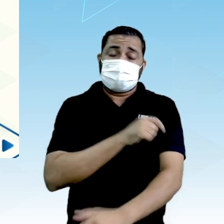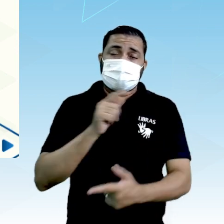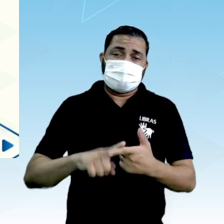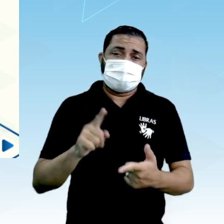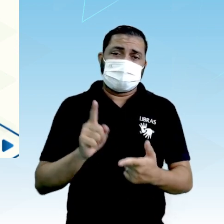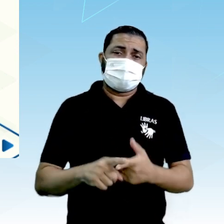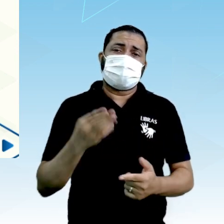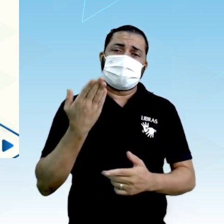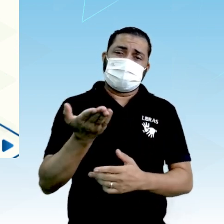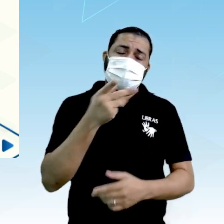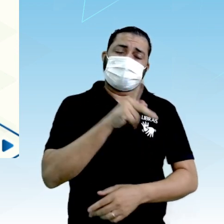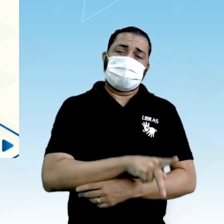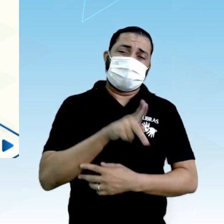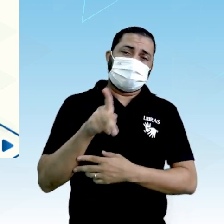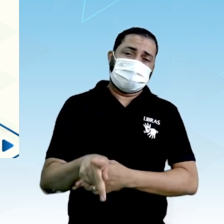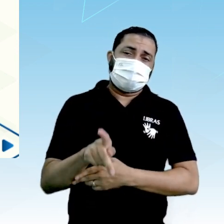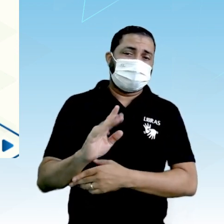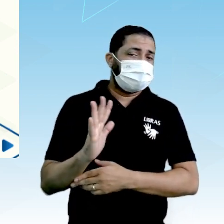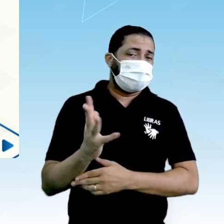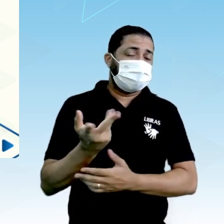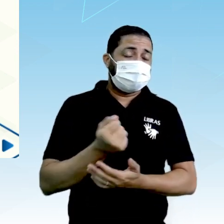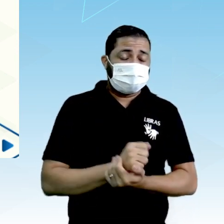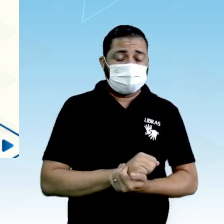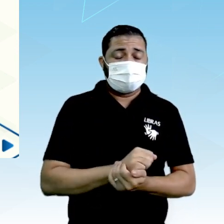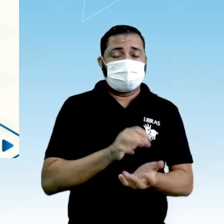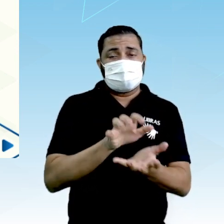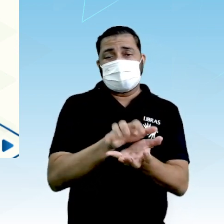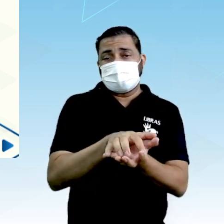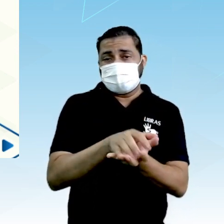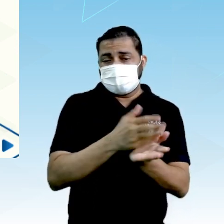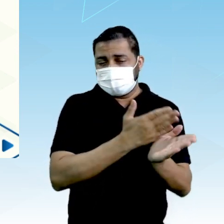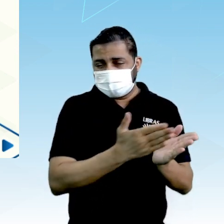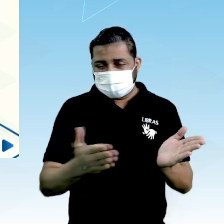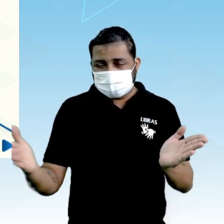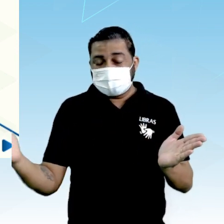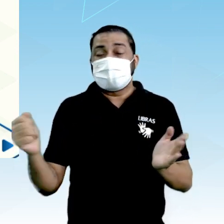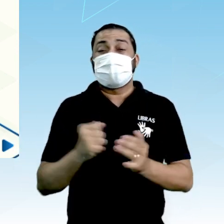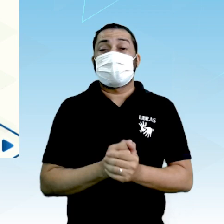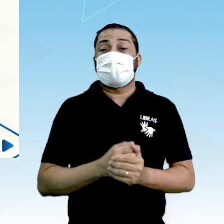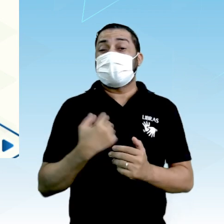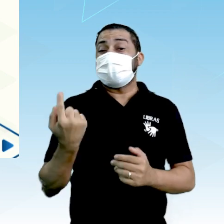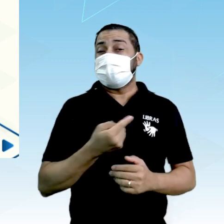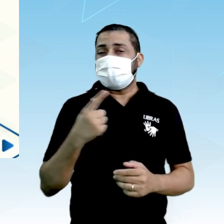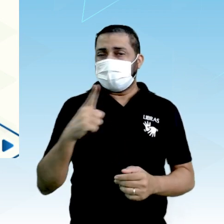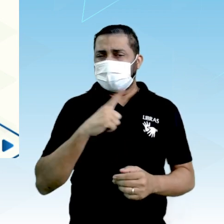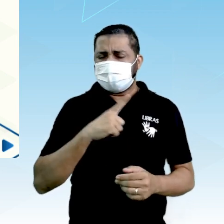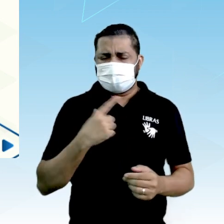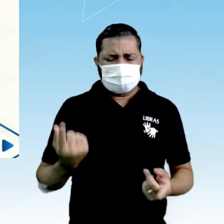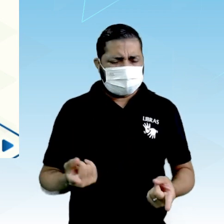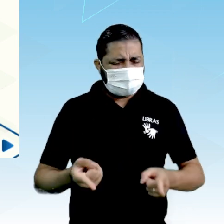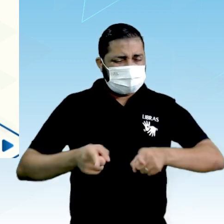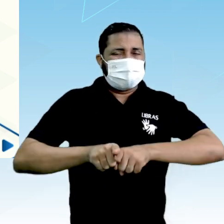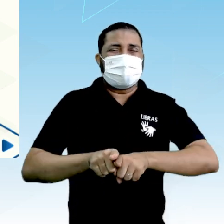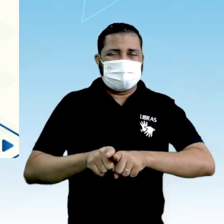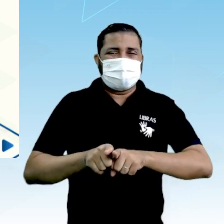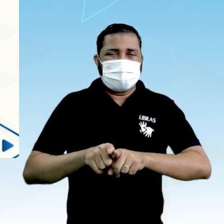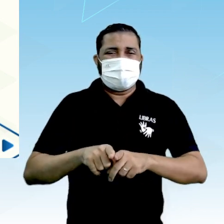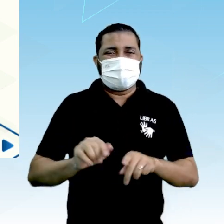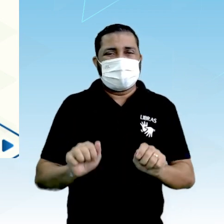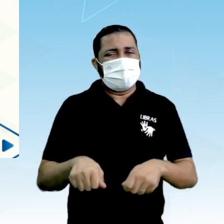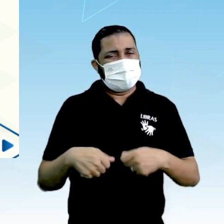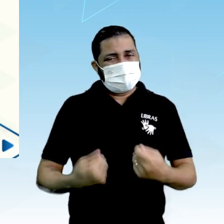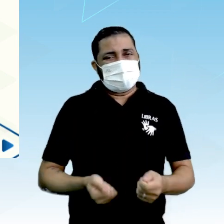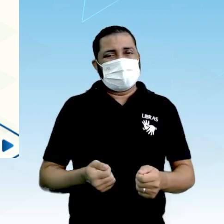também para você que é professor aí de todo o estado de Pernambuco. Tranquilo? A gente está aqui para somar forças em prol de uma